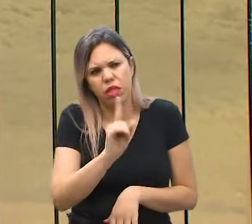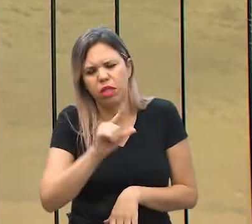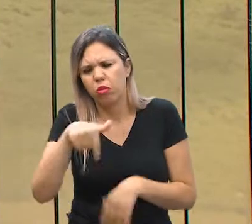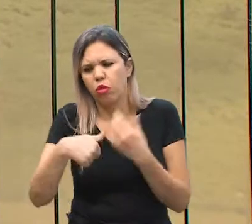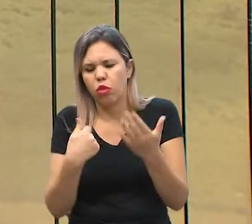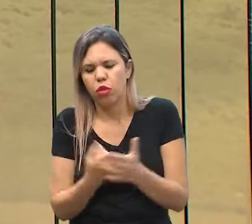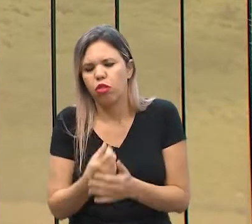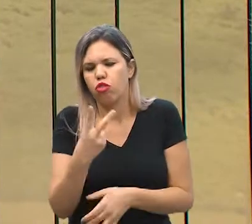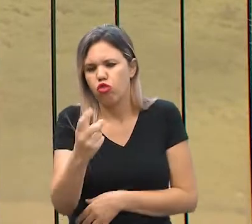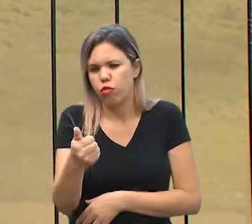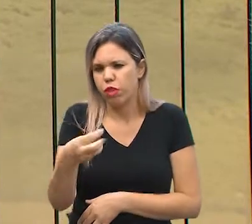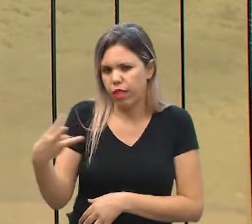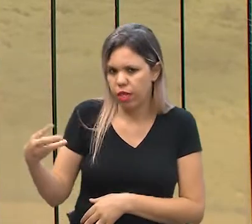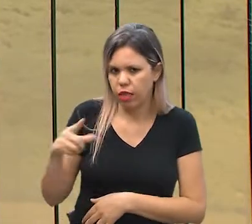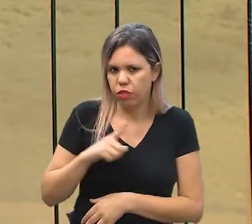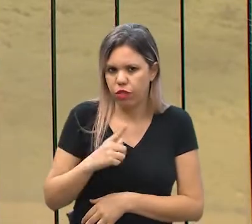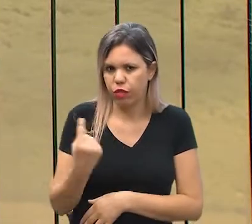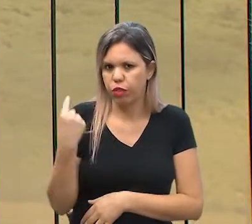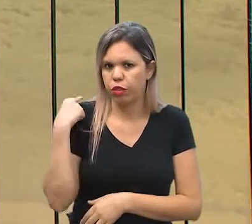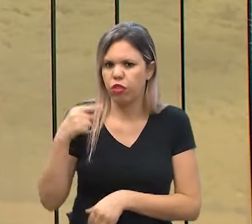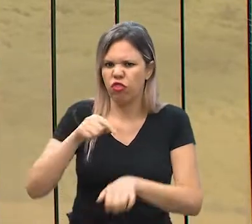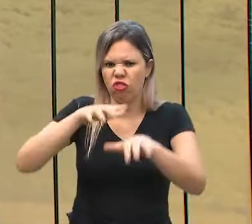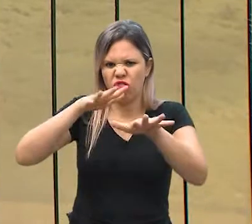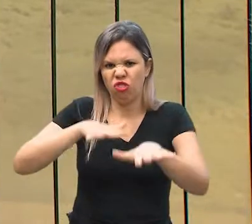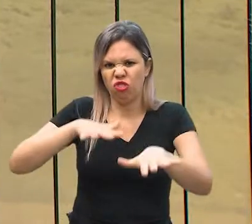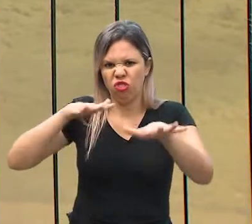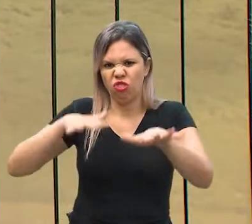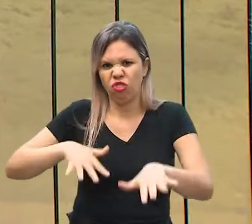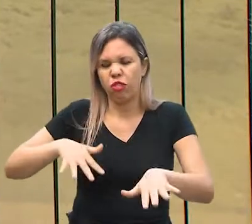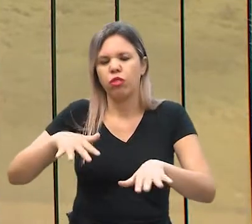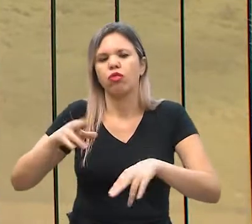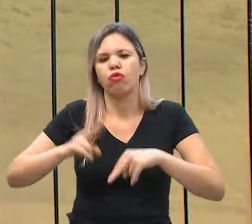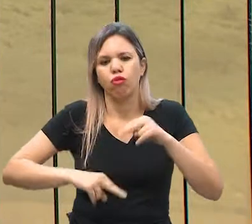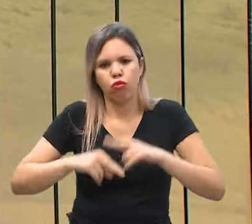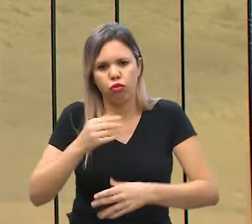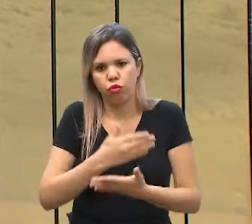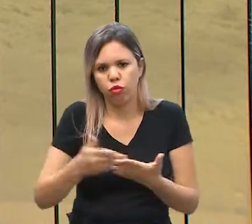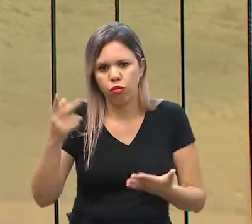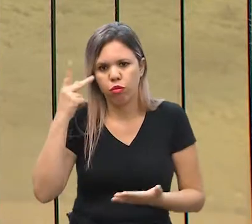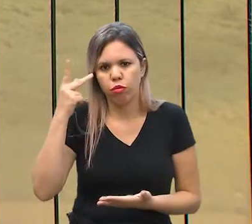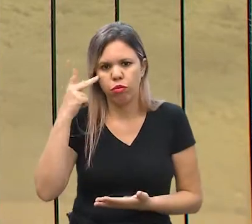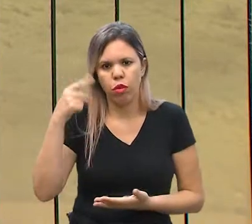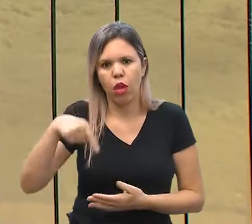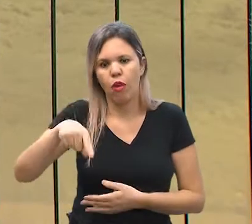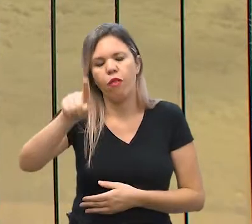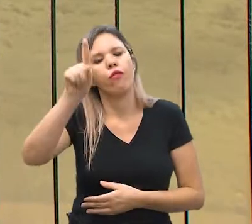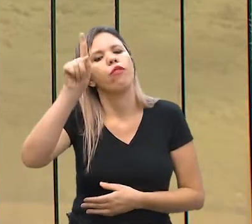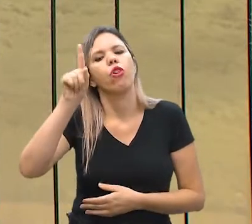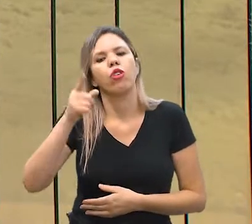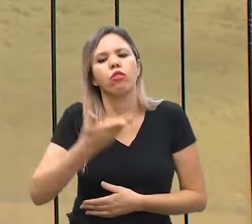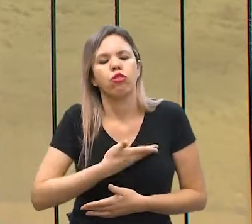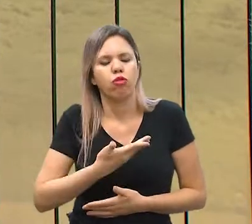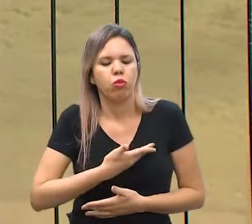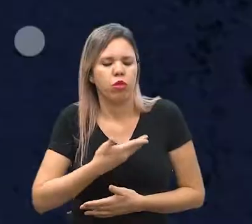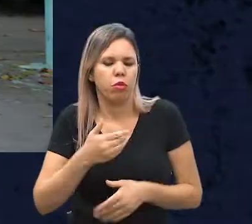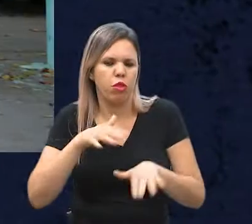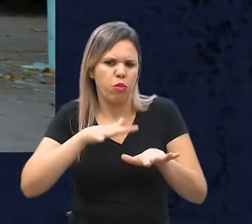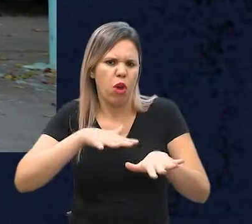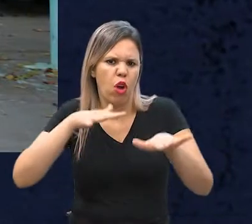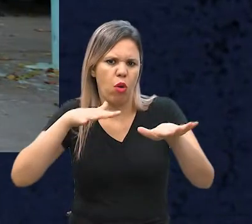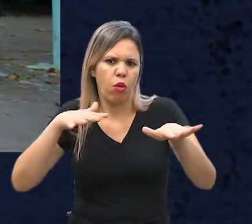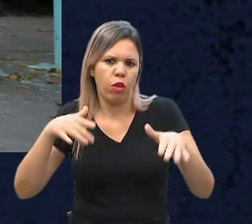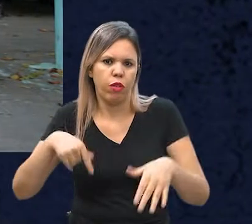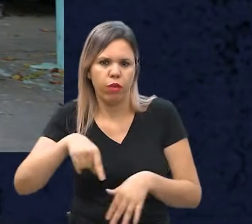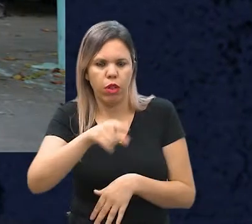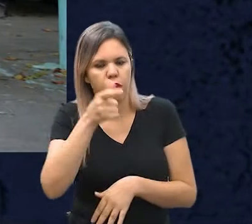Chegou 2013, quando tiveram aquelas marchas de junho, né, que começaram em São Paulo, o movimento Passe Livre, eu fui pra rua com os meus amigos. E